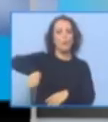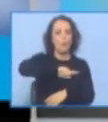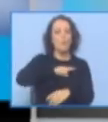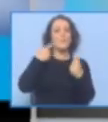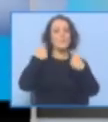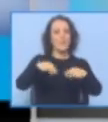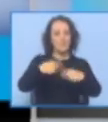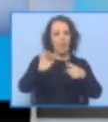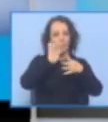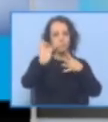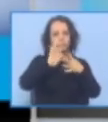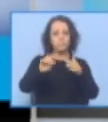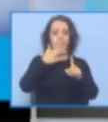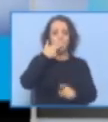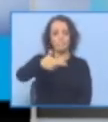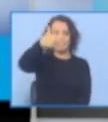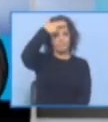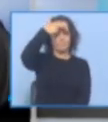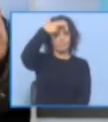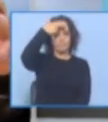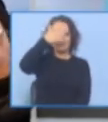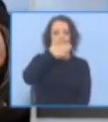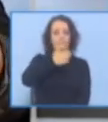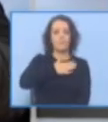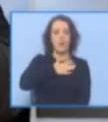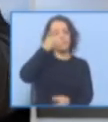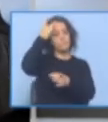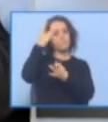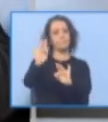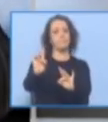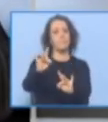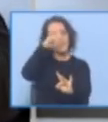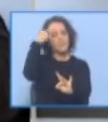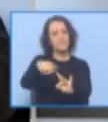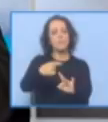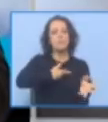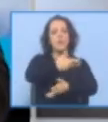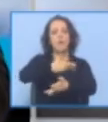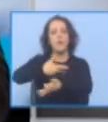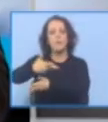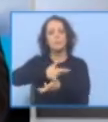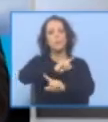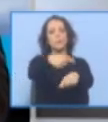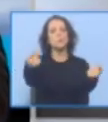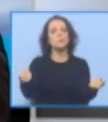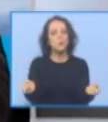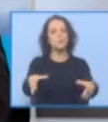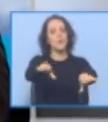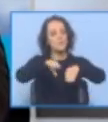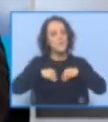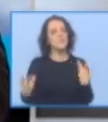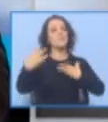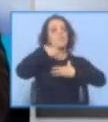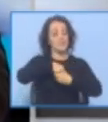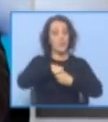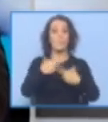desses estereótipos que muitas vezes dificultam a relação com o outro, com o diferente e a sua aceitação e integração. E aí está,